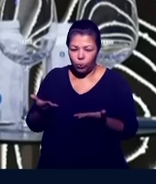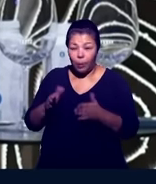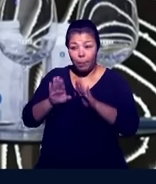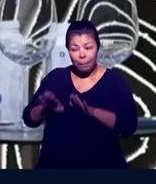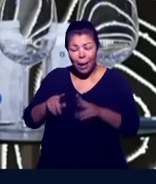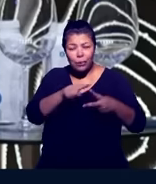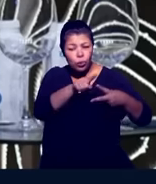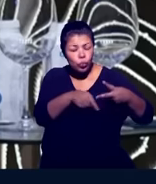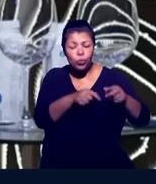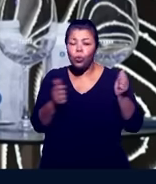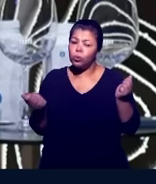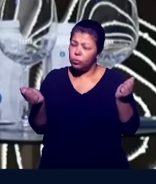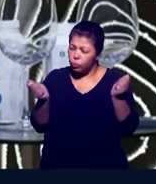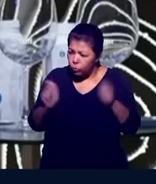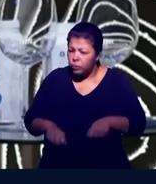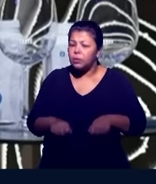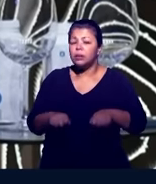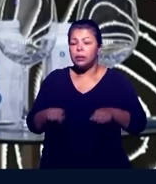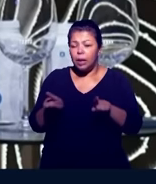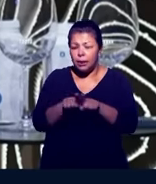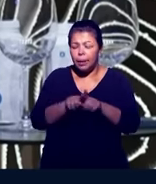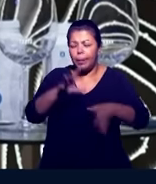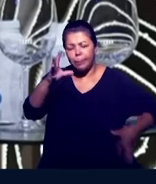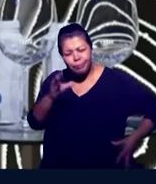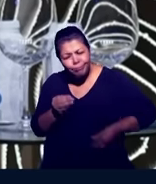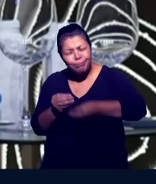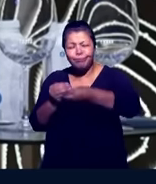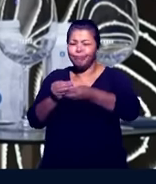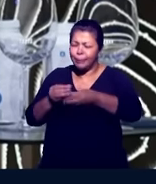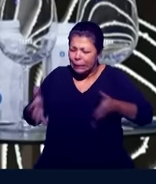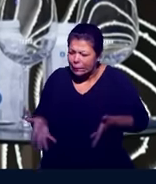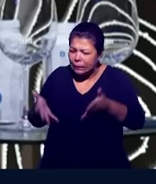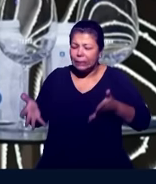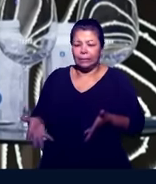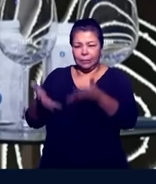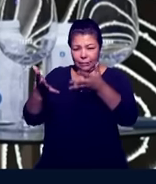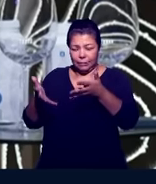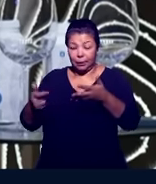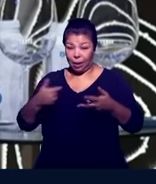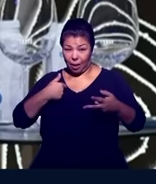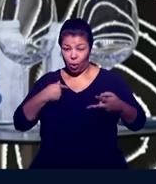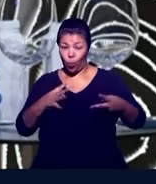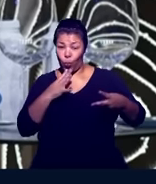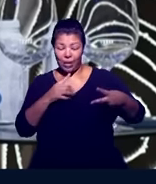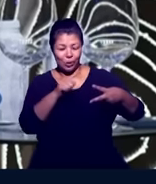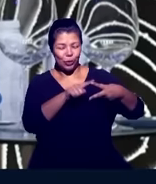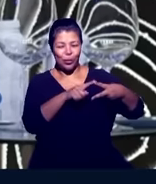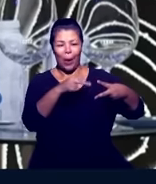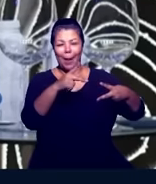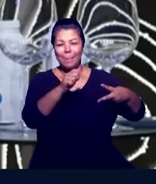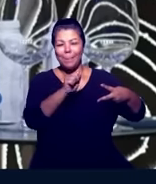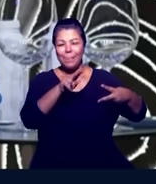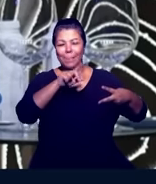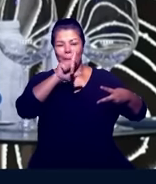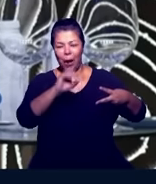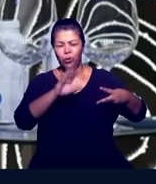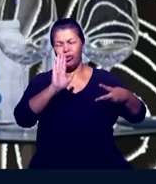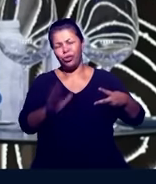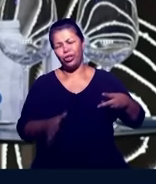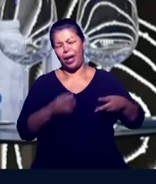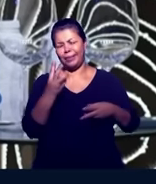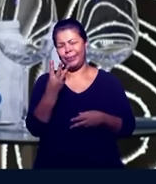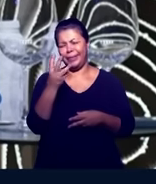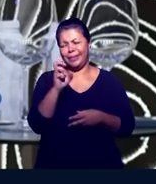uma enorme contribuição pro banco central enorme contribuição e o Paulo eu conheço há 35 anos ele foi meu colega de